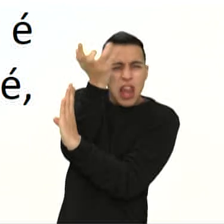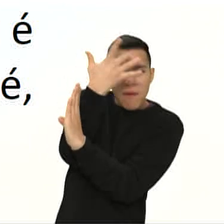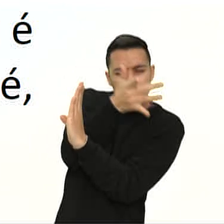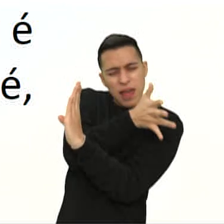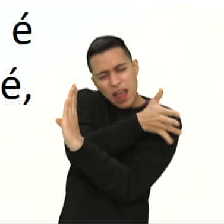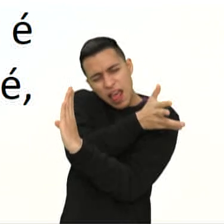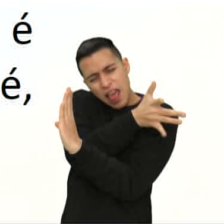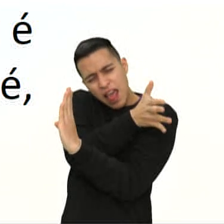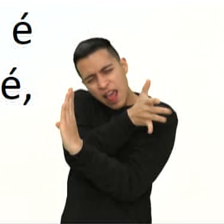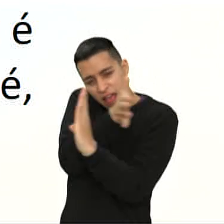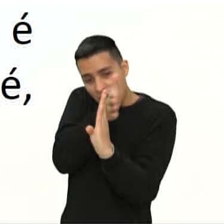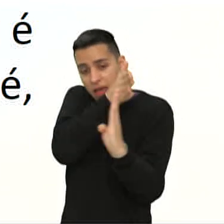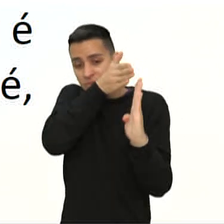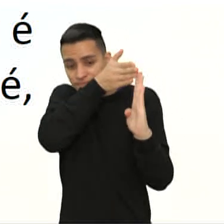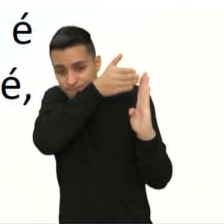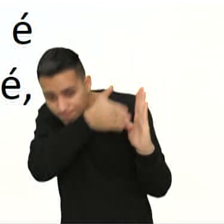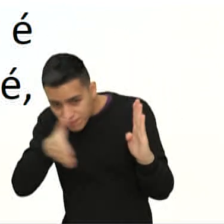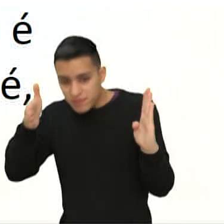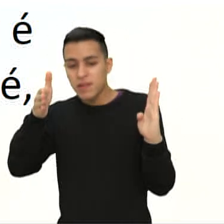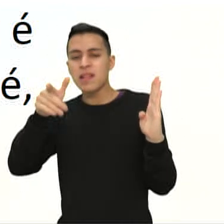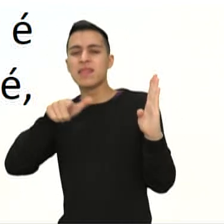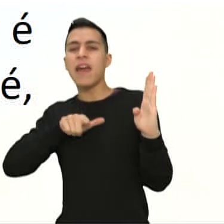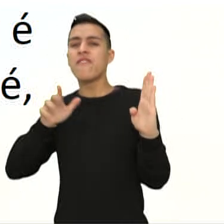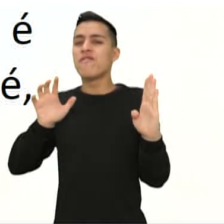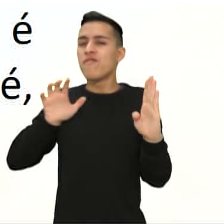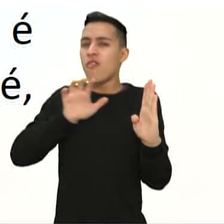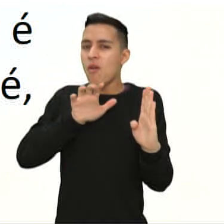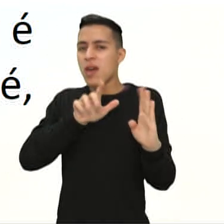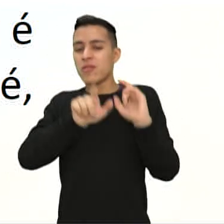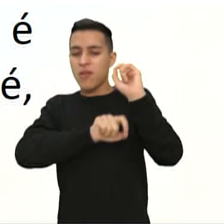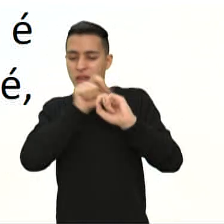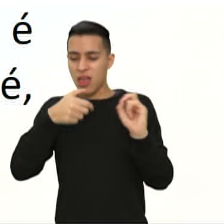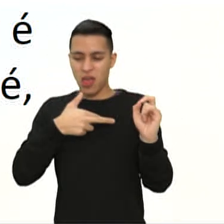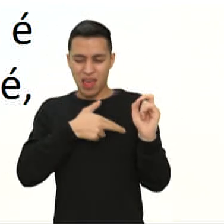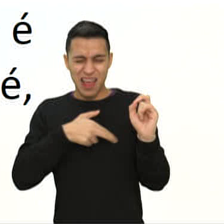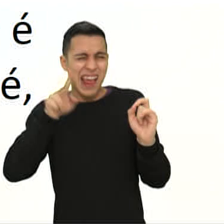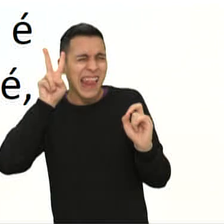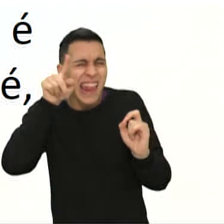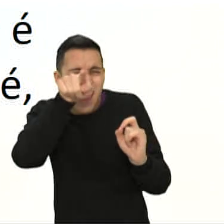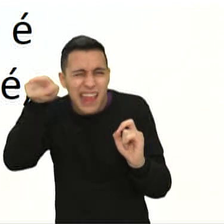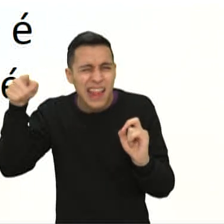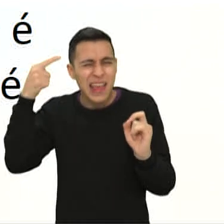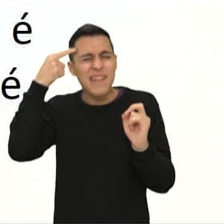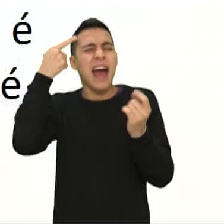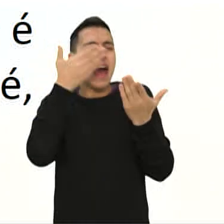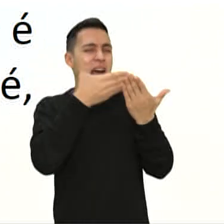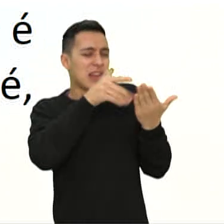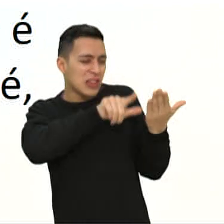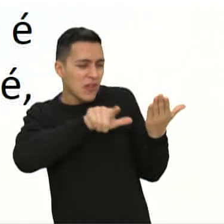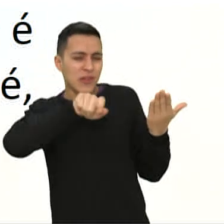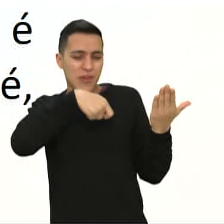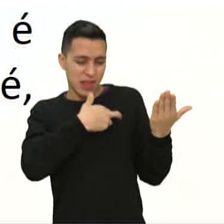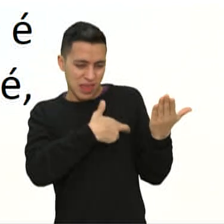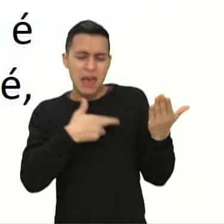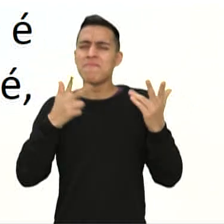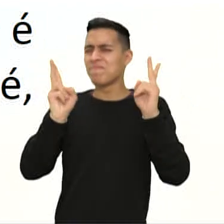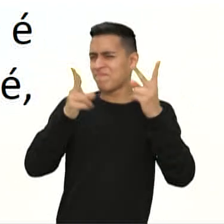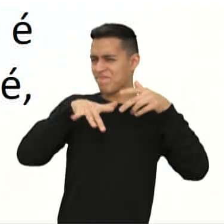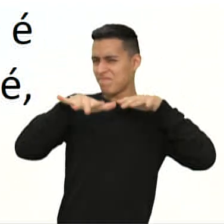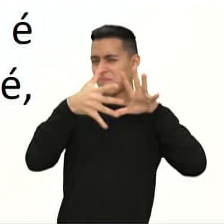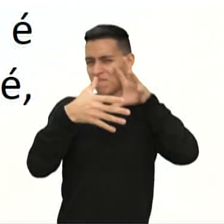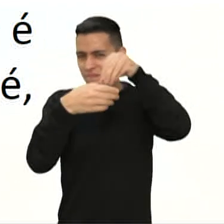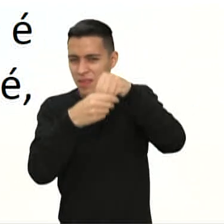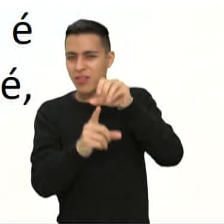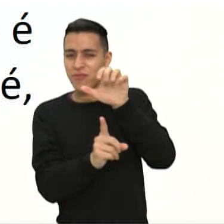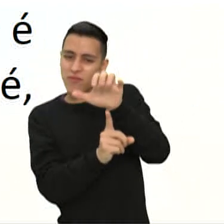iluminista, tá? Ele vai ter influência do romantismo, né? Lembra das aulas de literatura que você estuda o romantismo, né? É esse mesmo movimento aqui, tá?